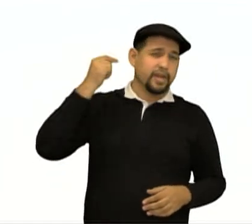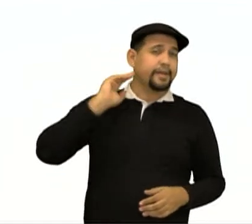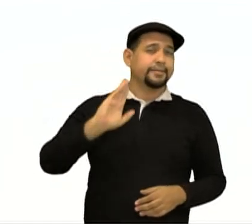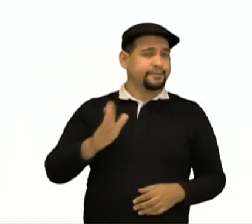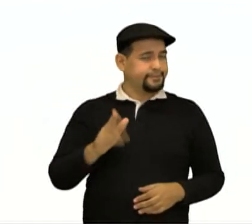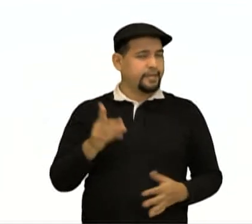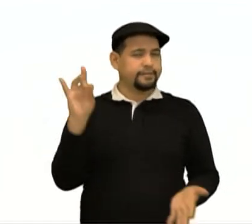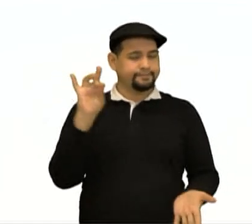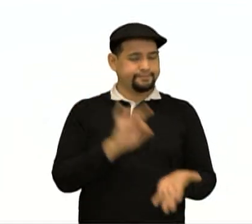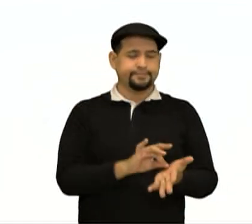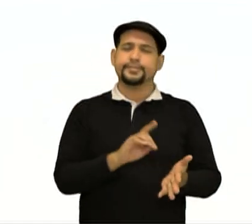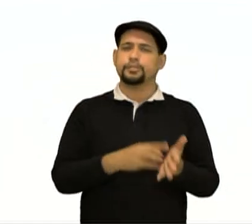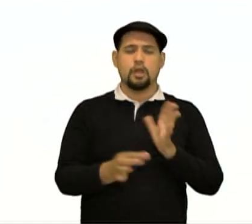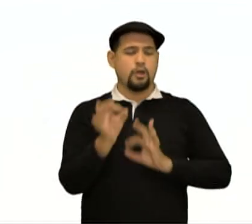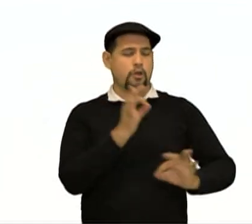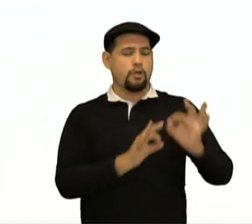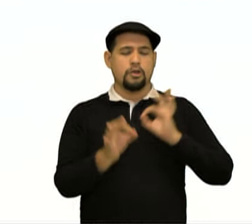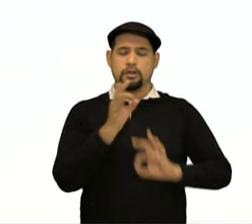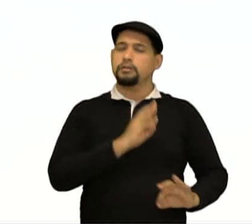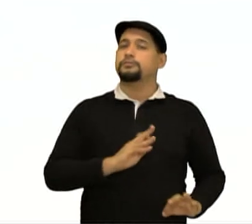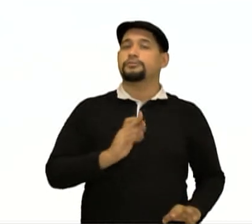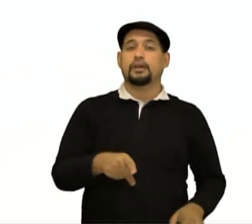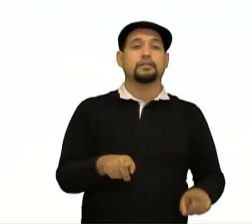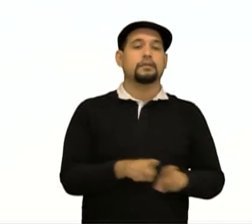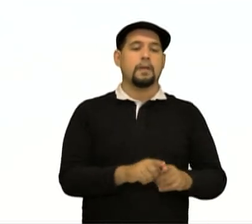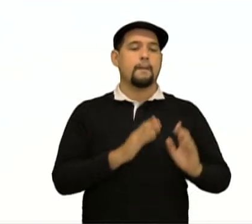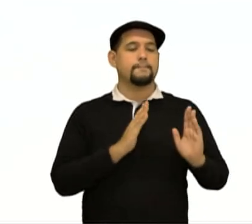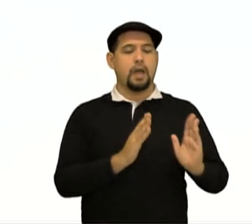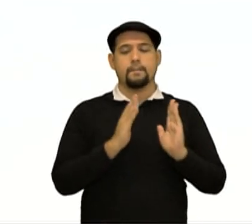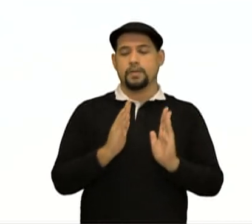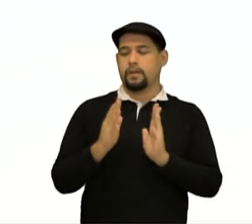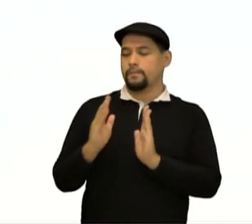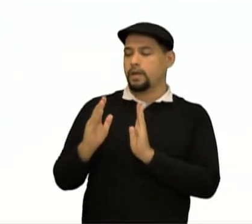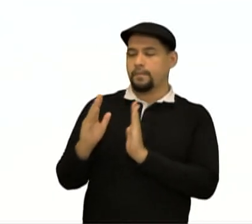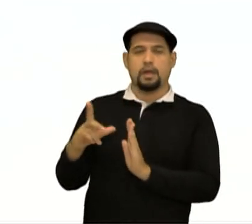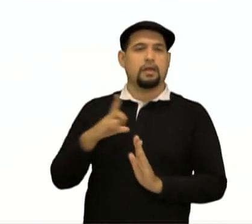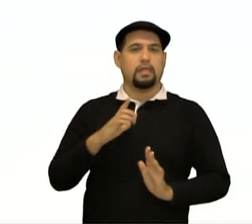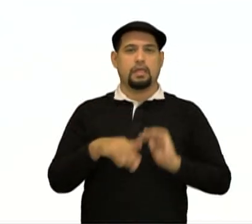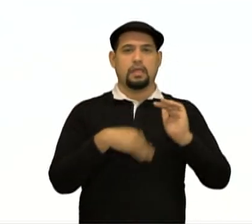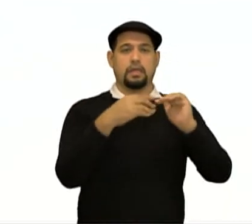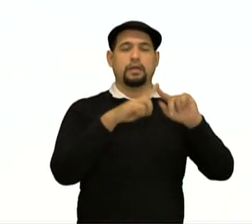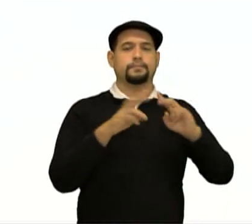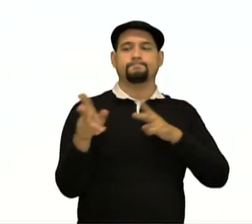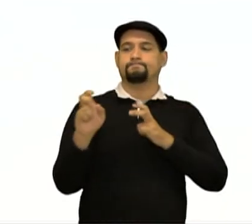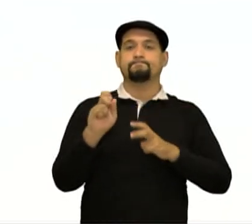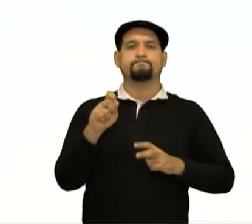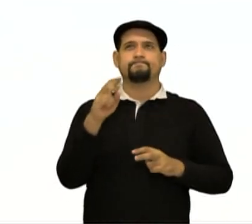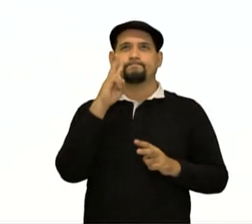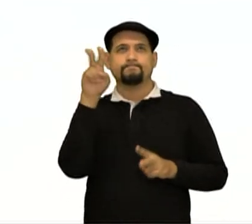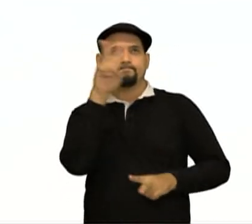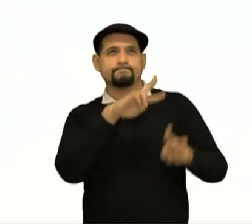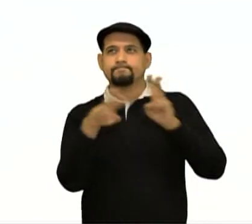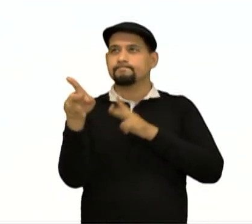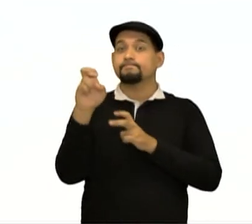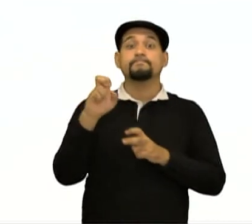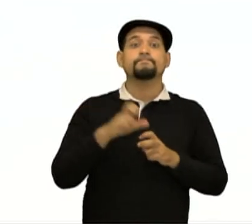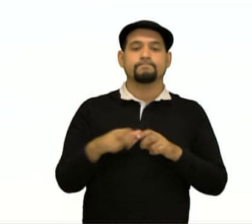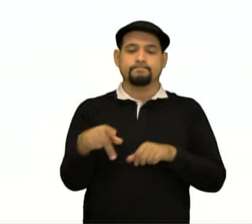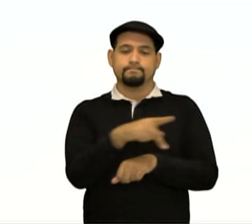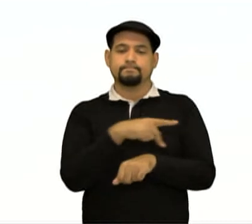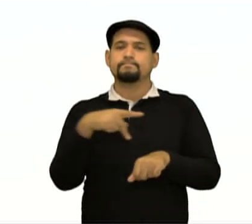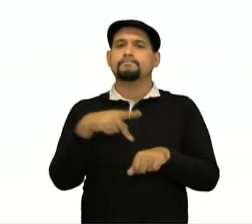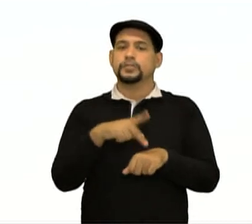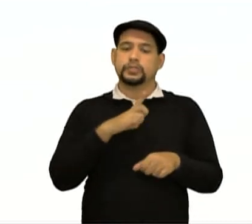extremamente é organizado no sentido das etapas que foram-se seguindo então a gente percebe nitidamente que os